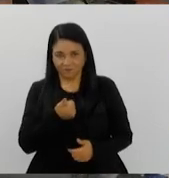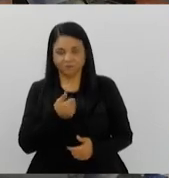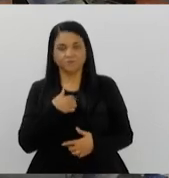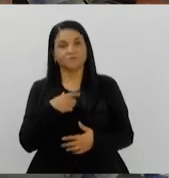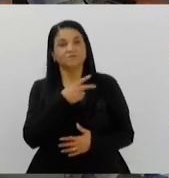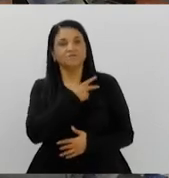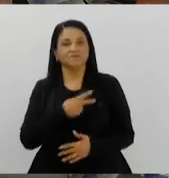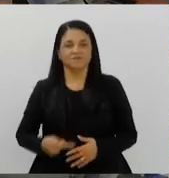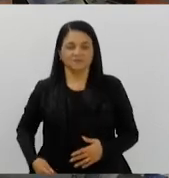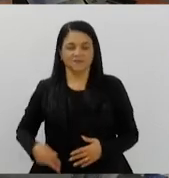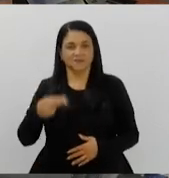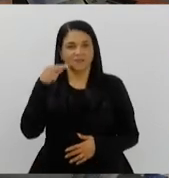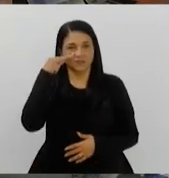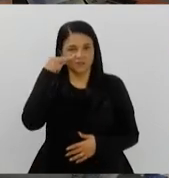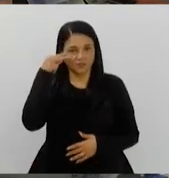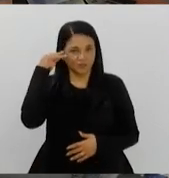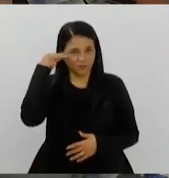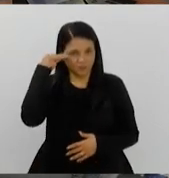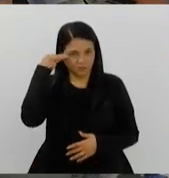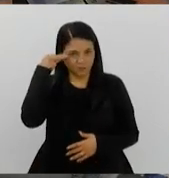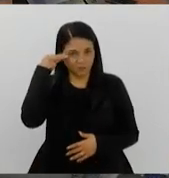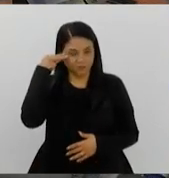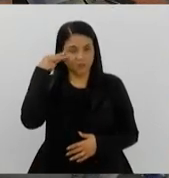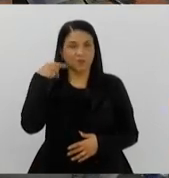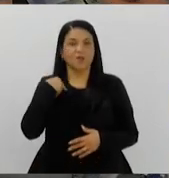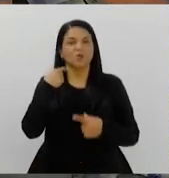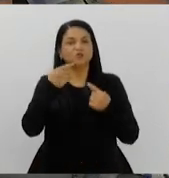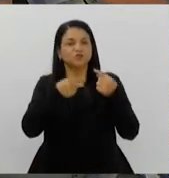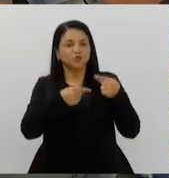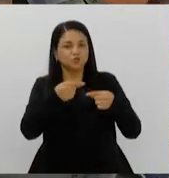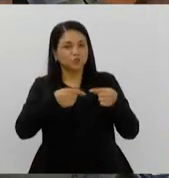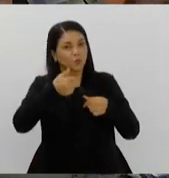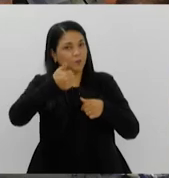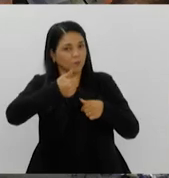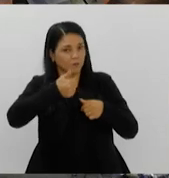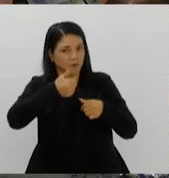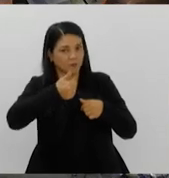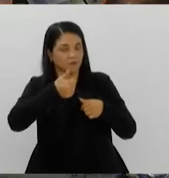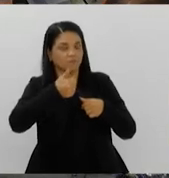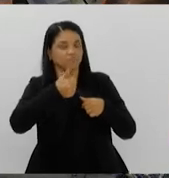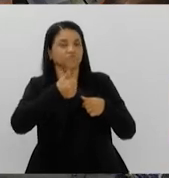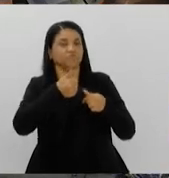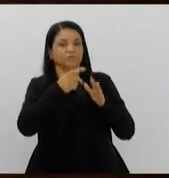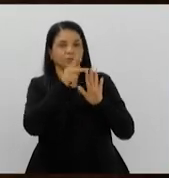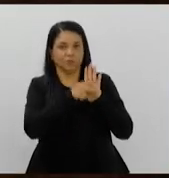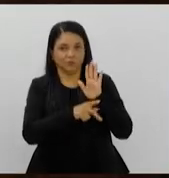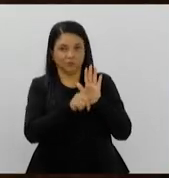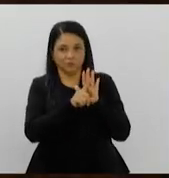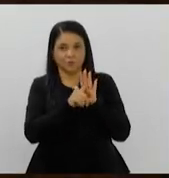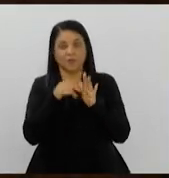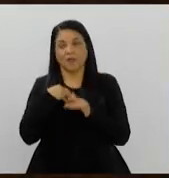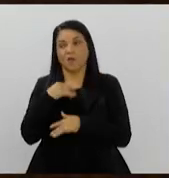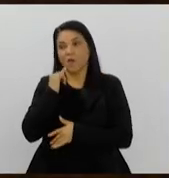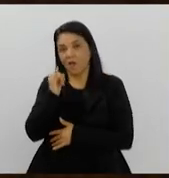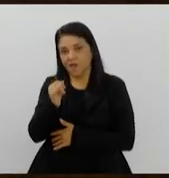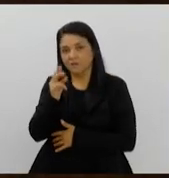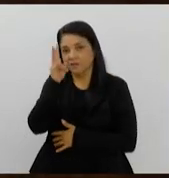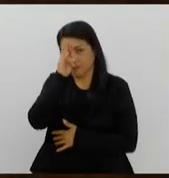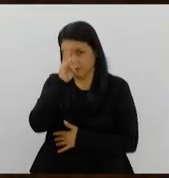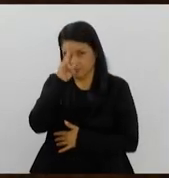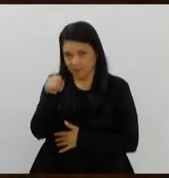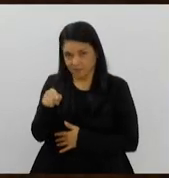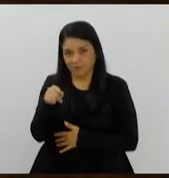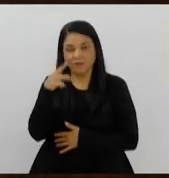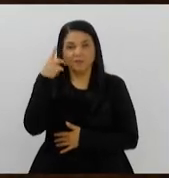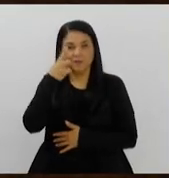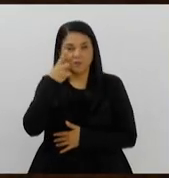presidenta Tiaju, então, eu já discuti esse projeto em primeira, mas só para lembrar os deputados, esse